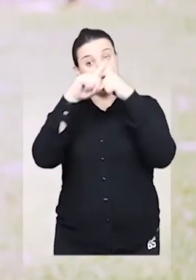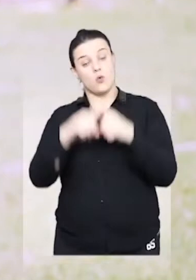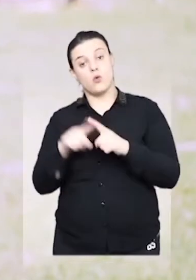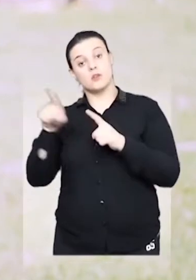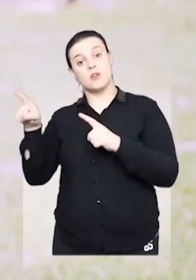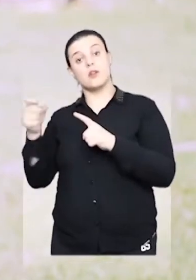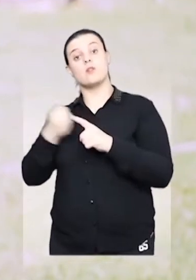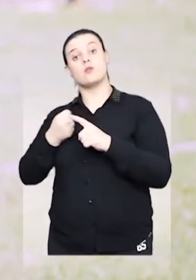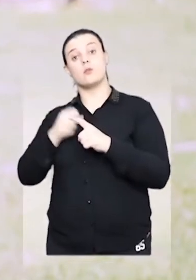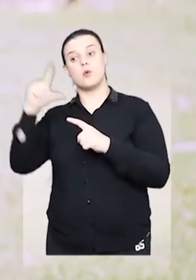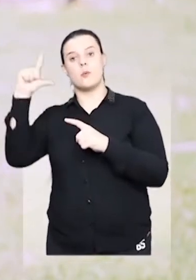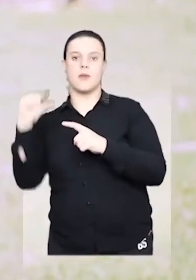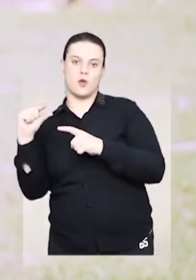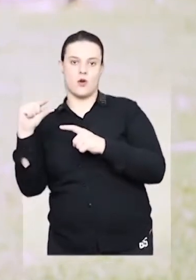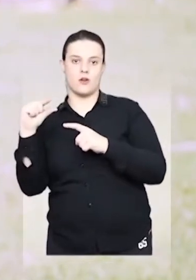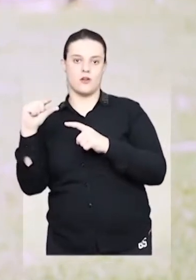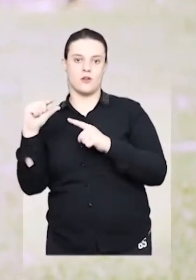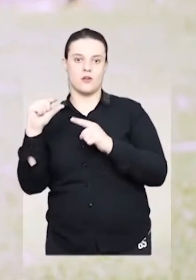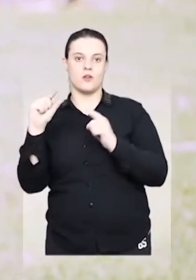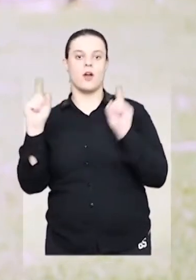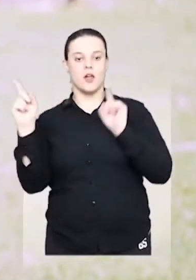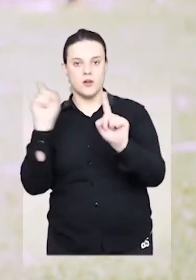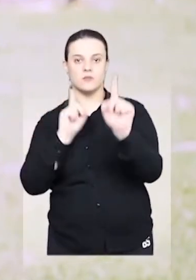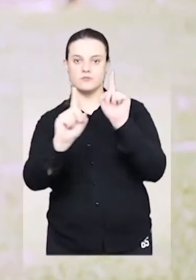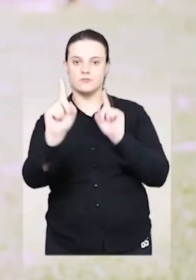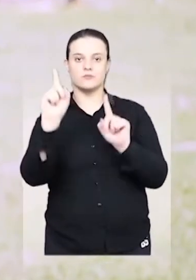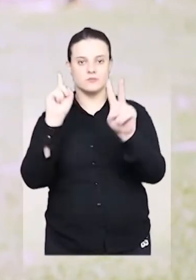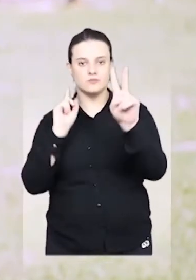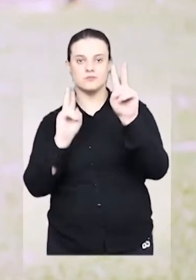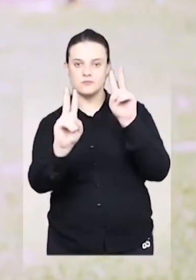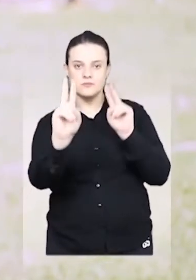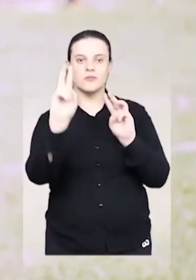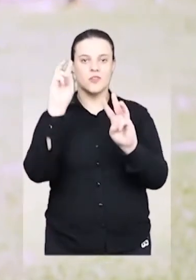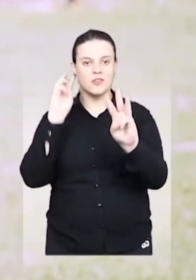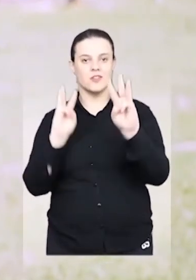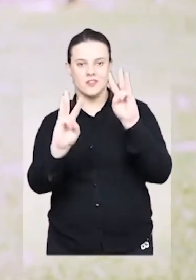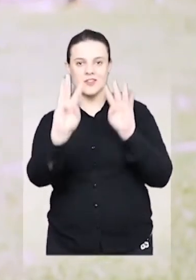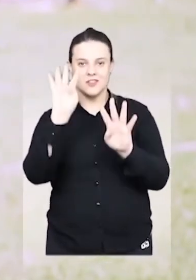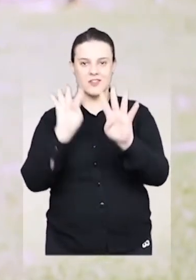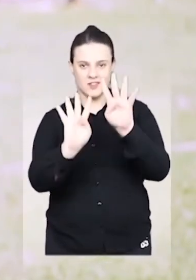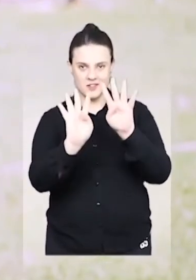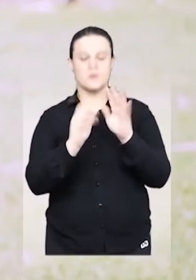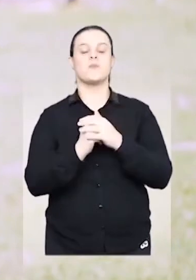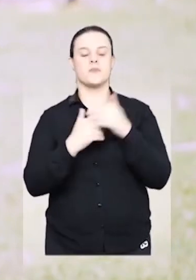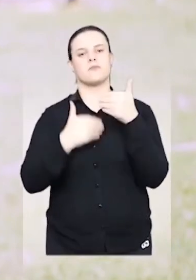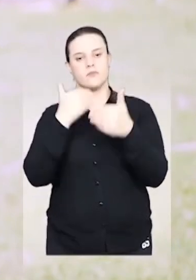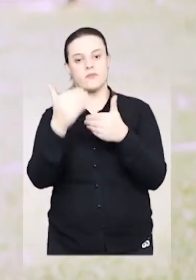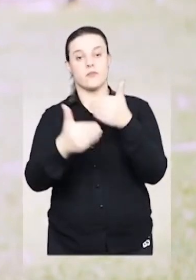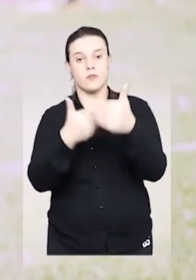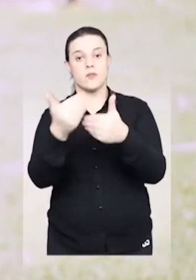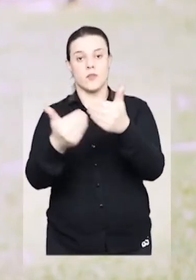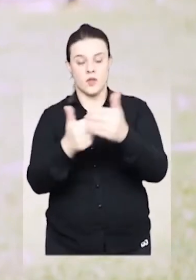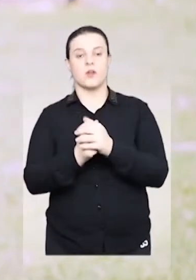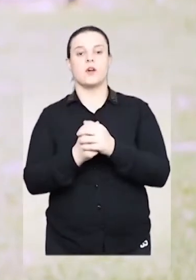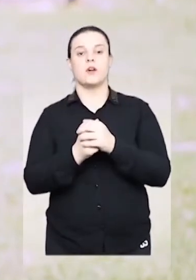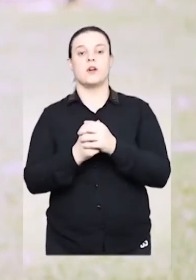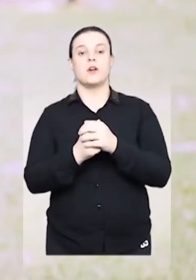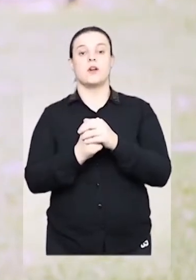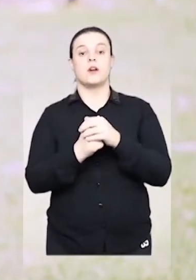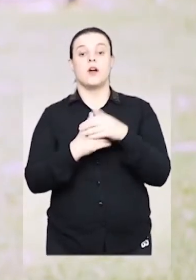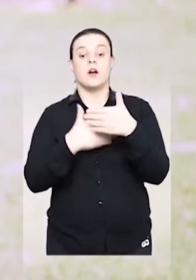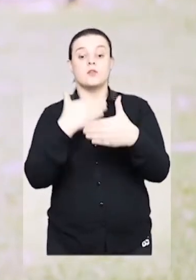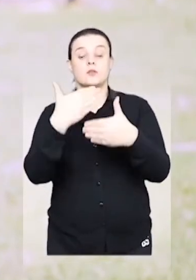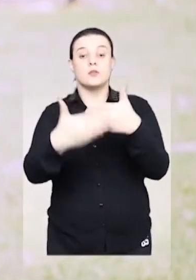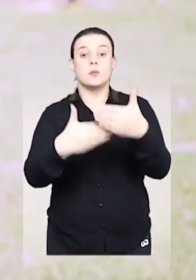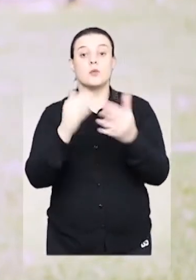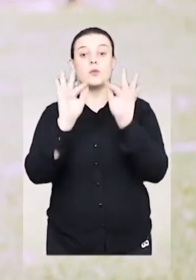o atleta que fez a menor pontuação e assim por diante. O segundo contra o penúltimo, e aí vai. Então,